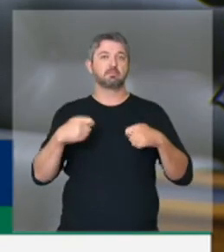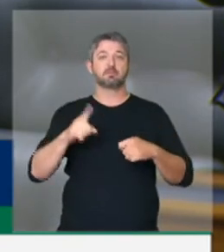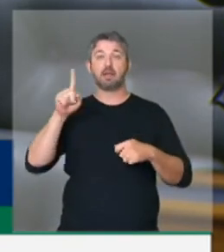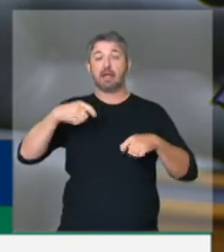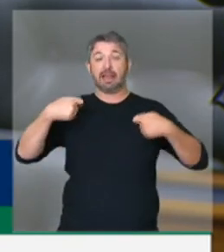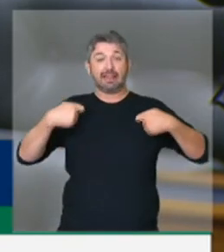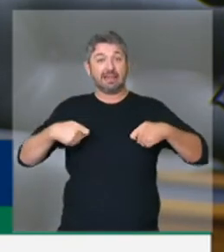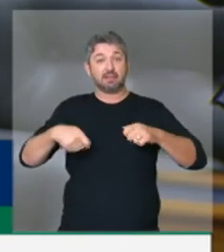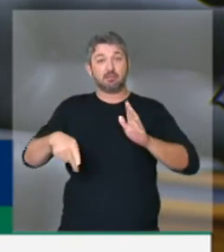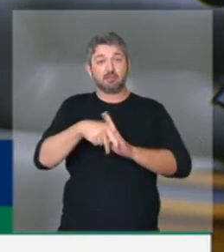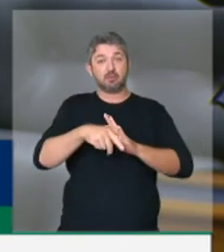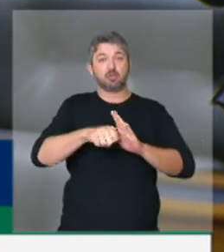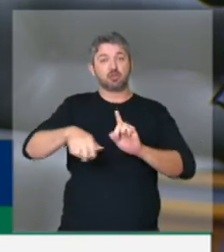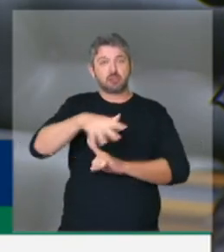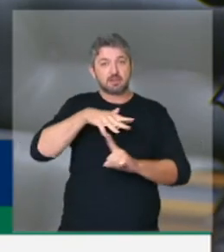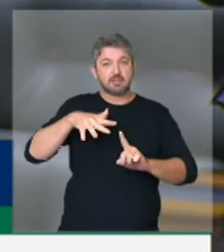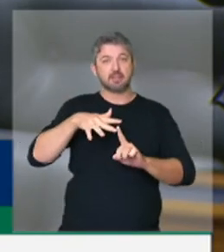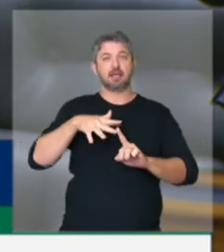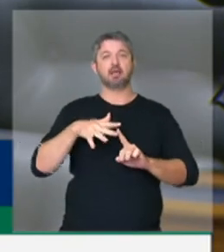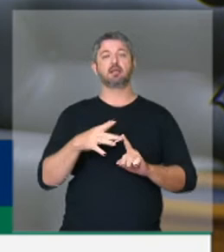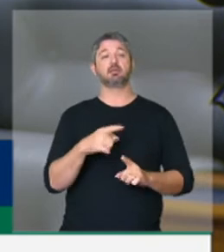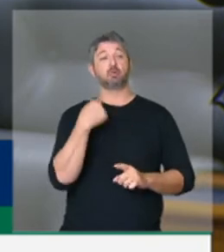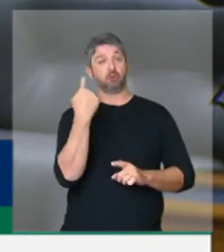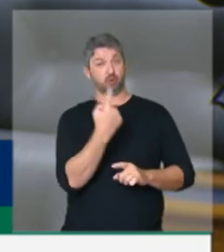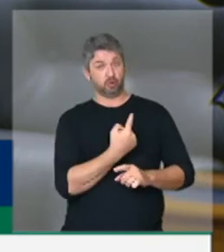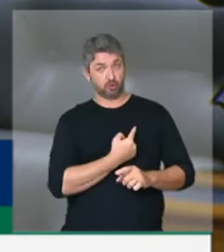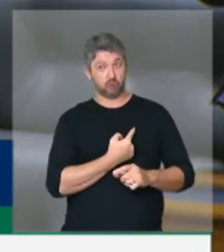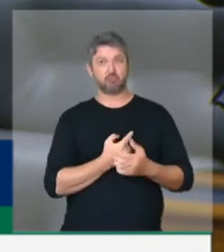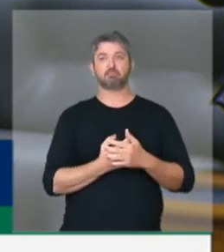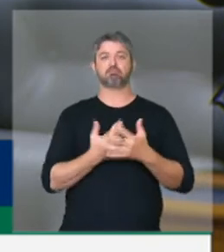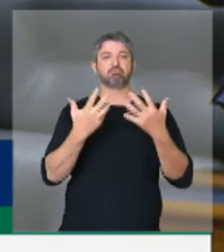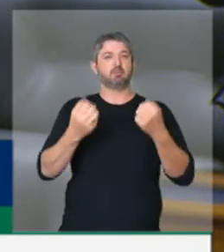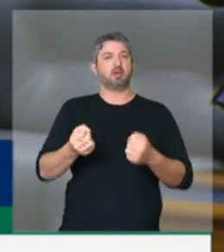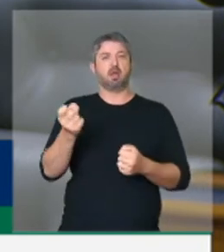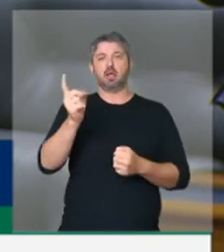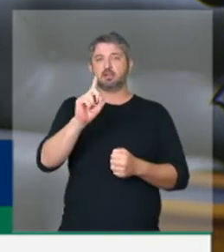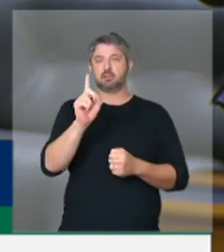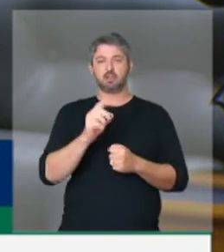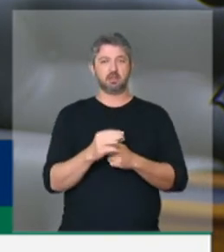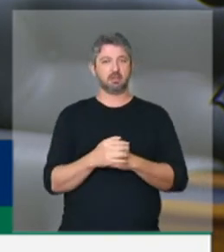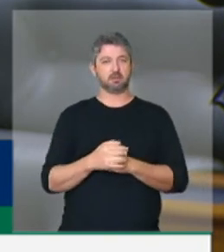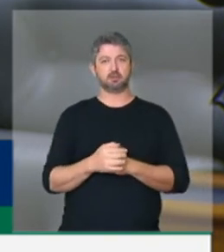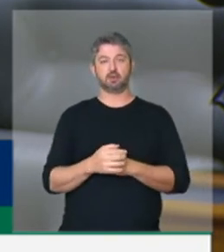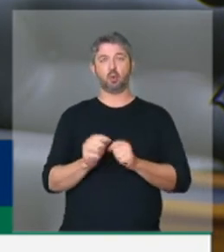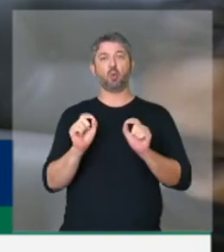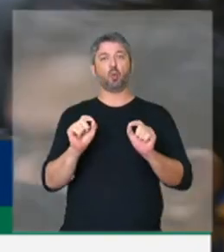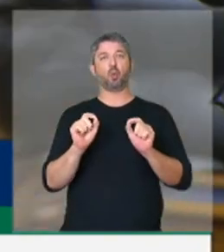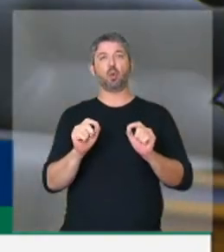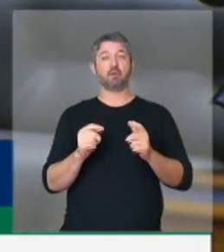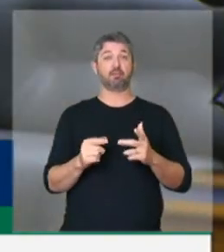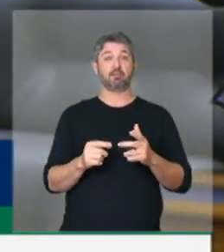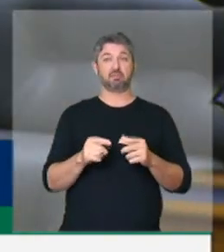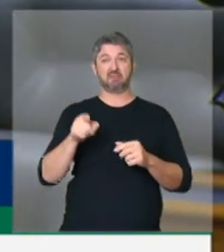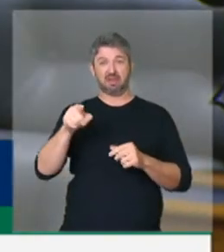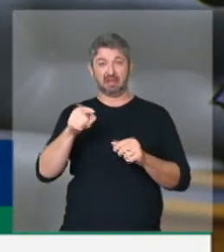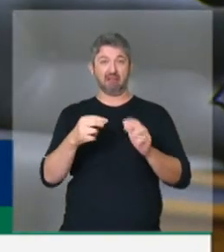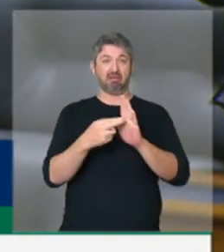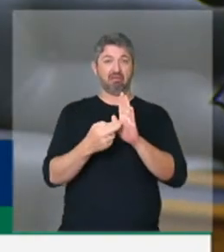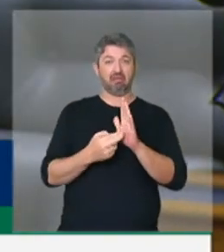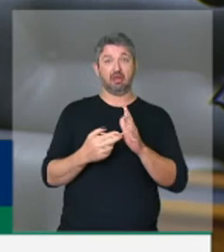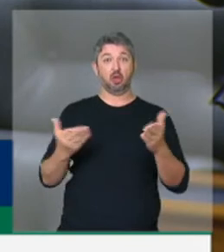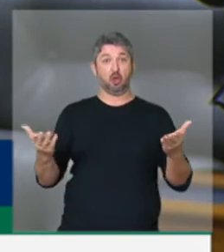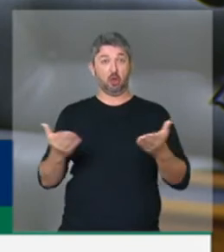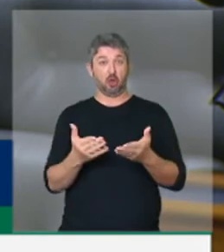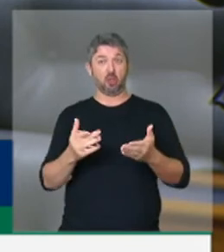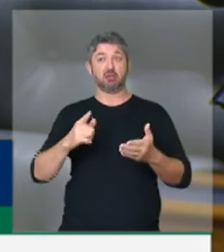da sociedade, e nós não admitimos que esses instrumentos que hoje